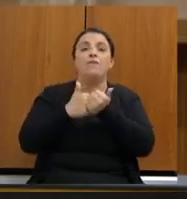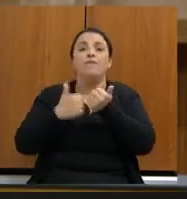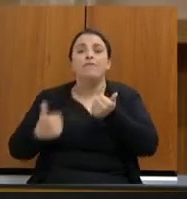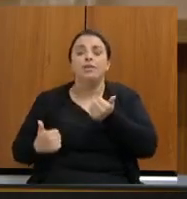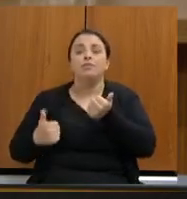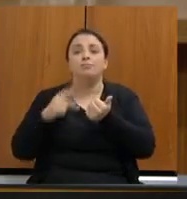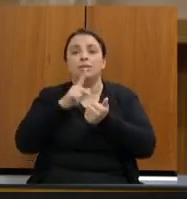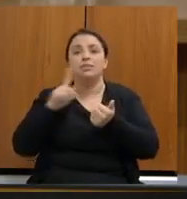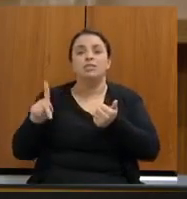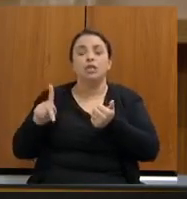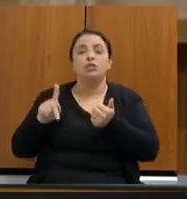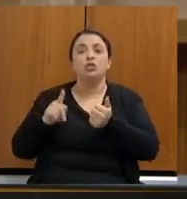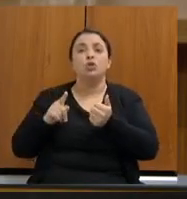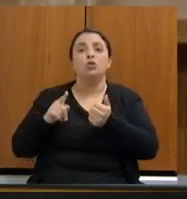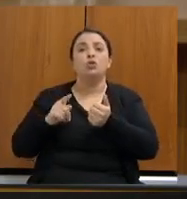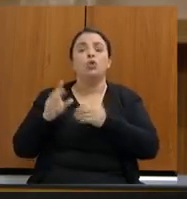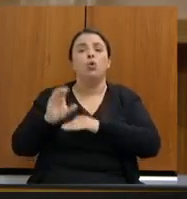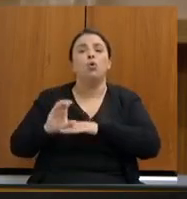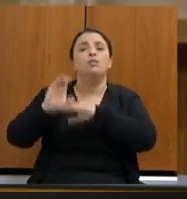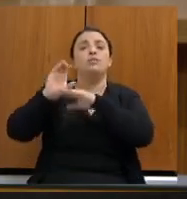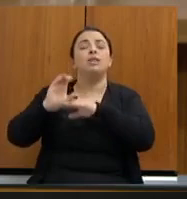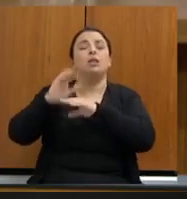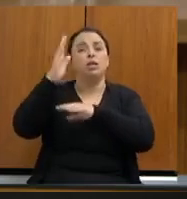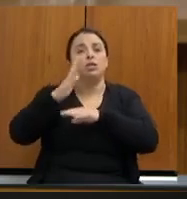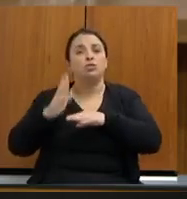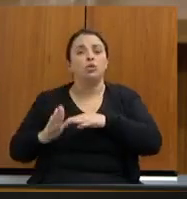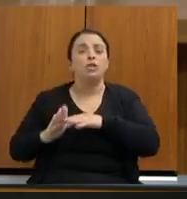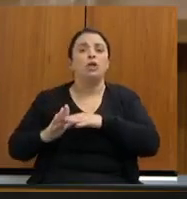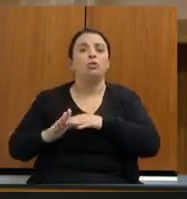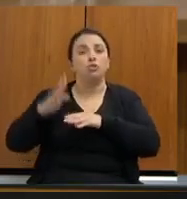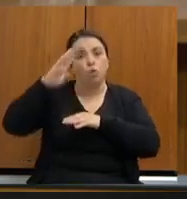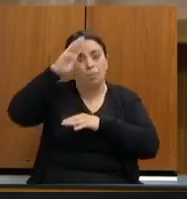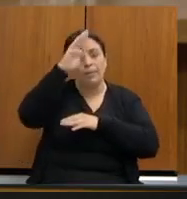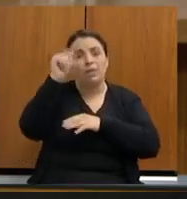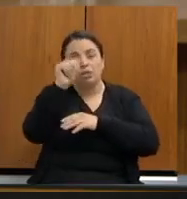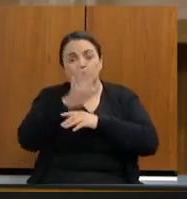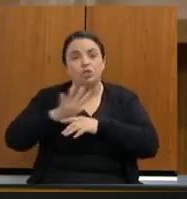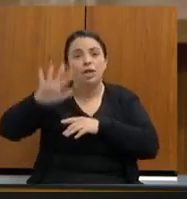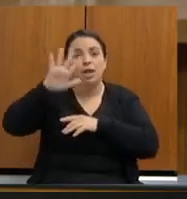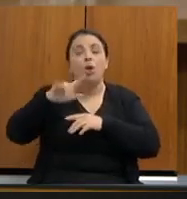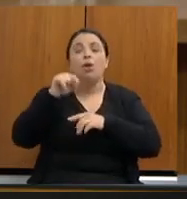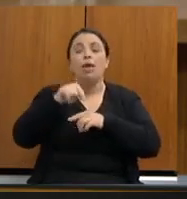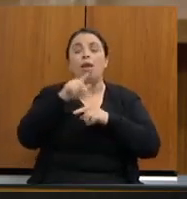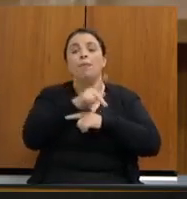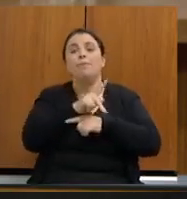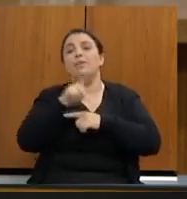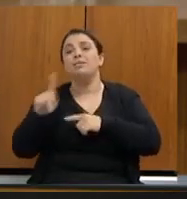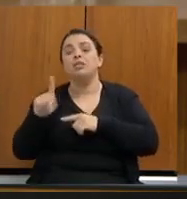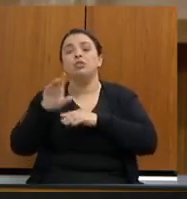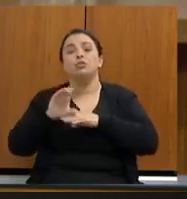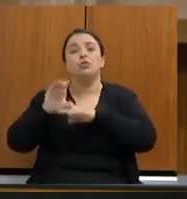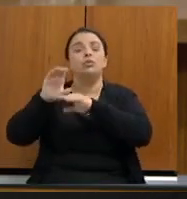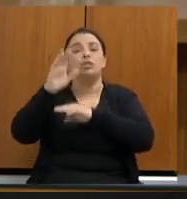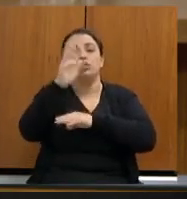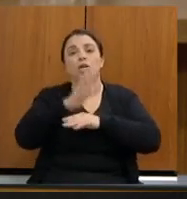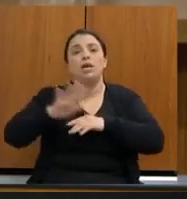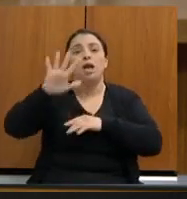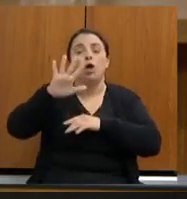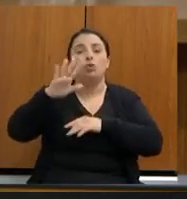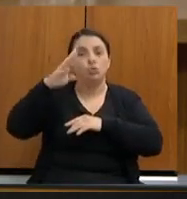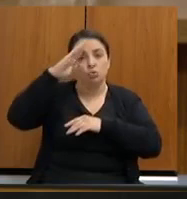do Conselho Nacional de comandantes Gerais e Presidente do Conselho Nacional dos comandantes Gerais